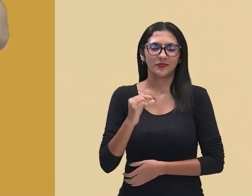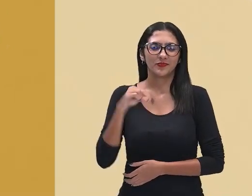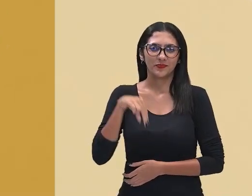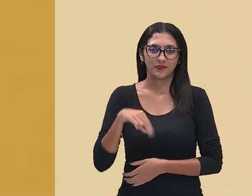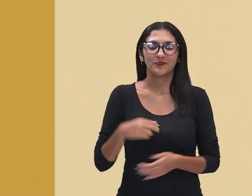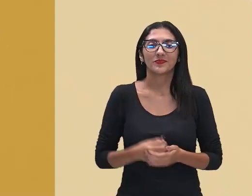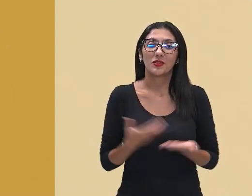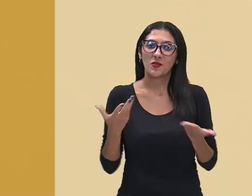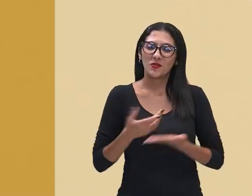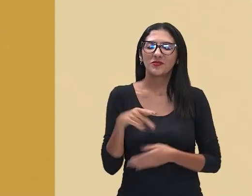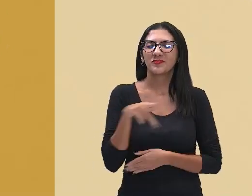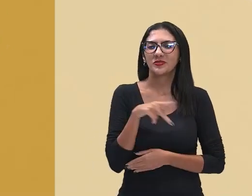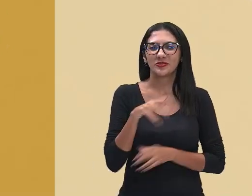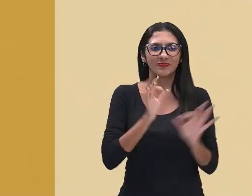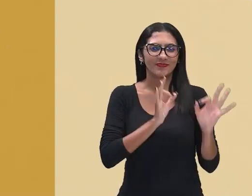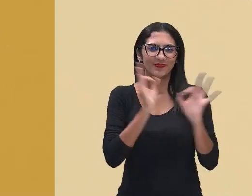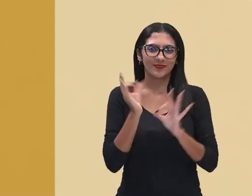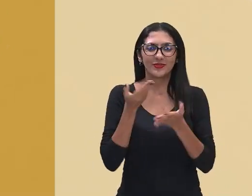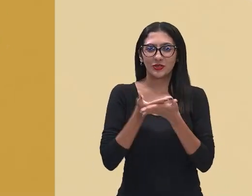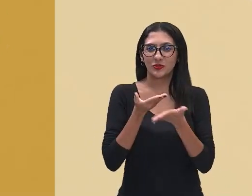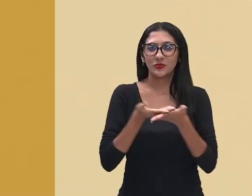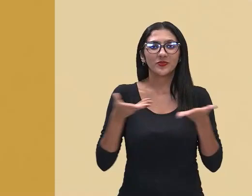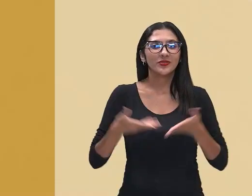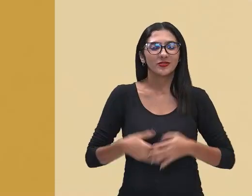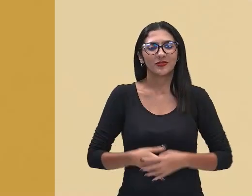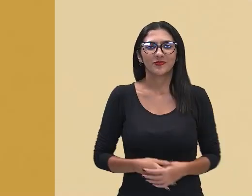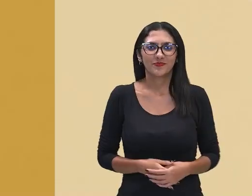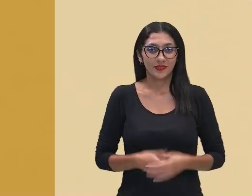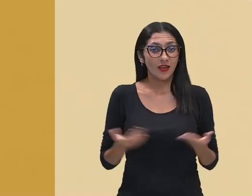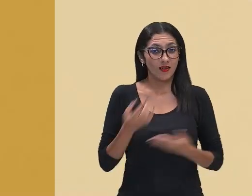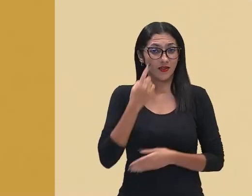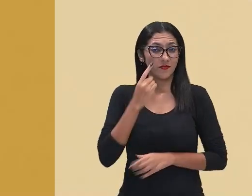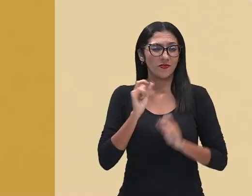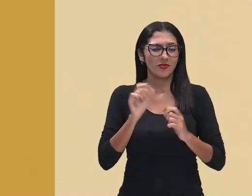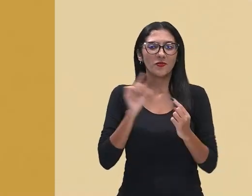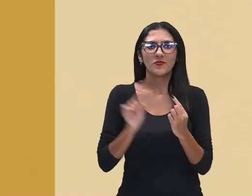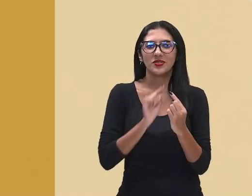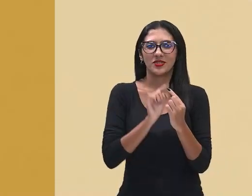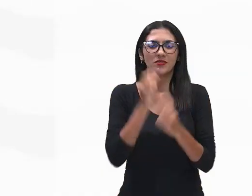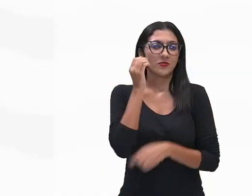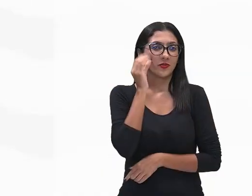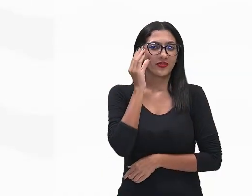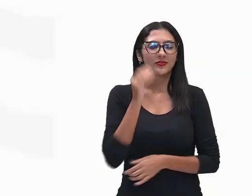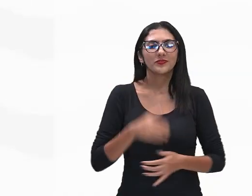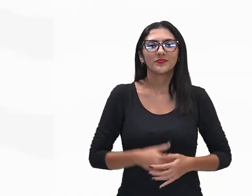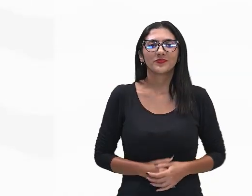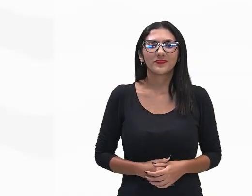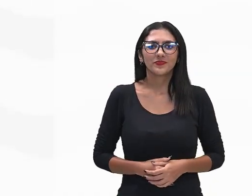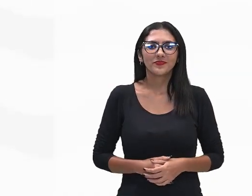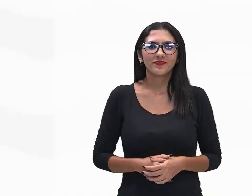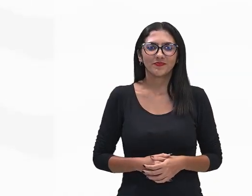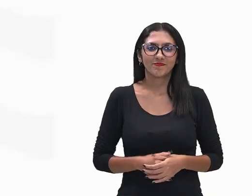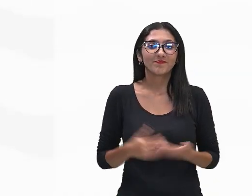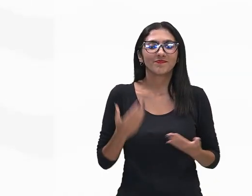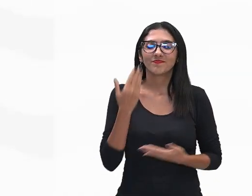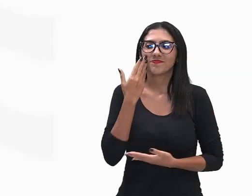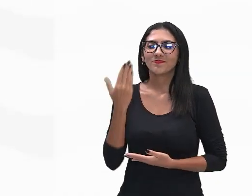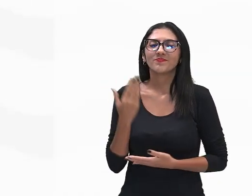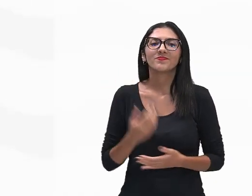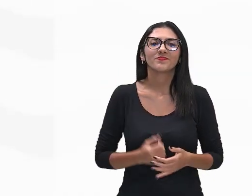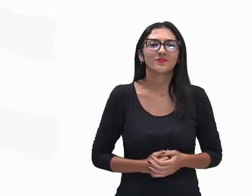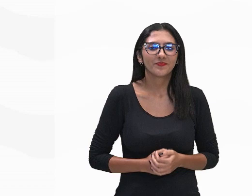seu professor aí durante a nossa aula de hoje. Vamos lá dar uma olhada no nosso objeto de conhecimento? Olha só,